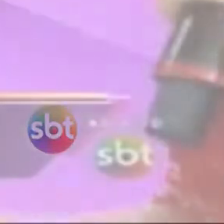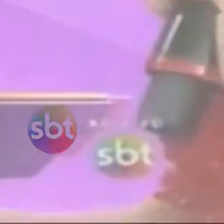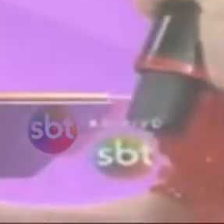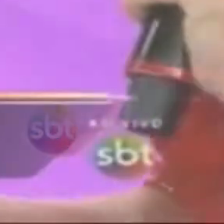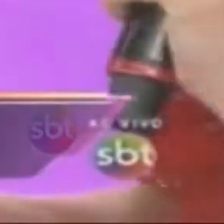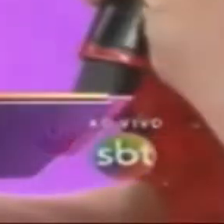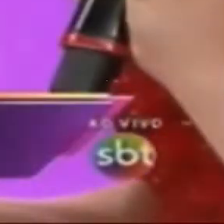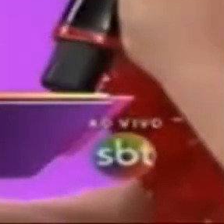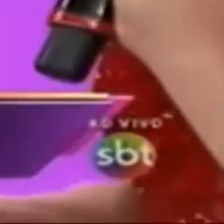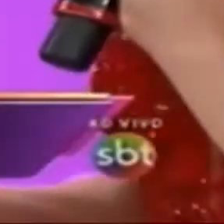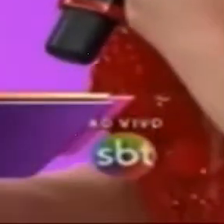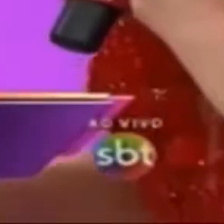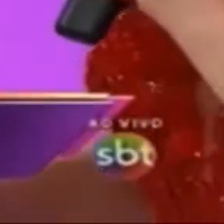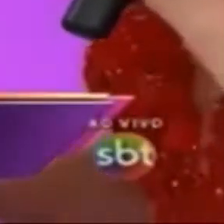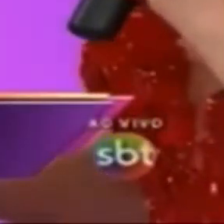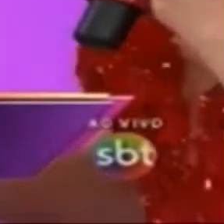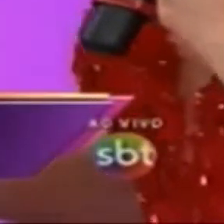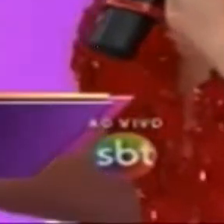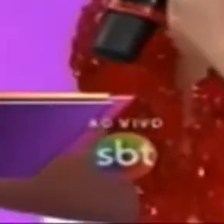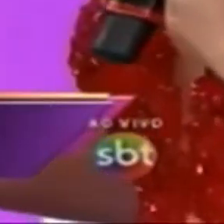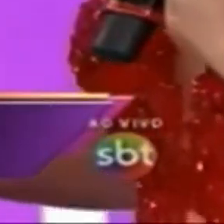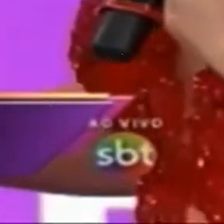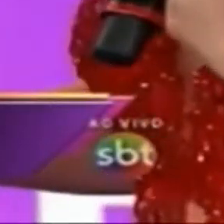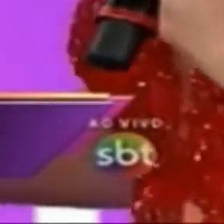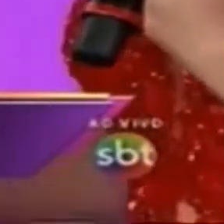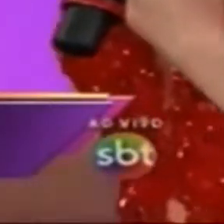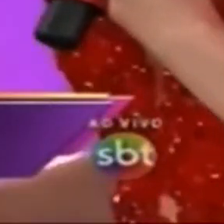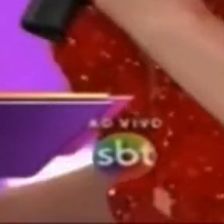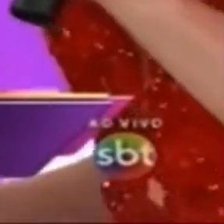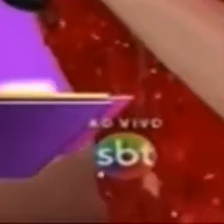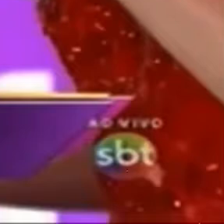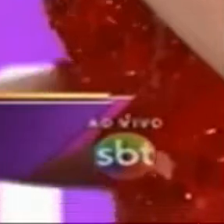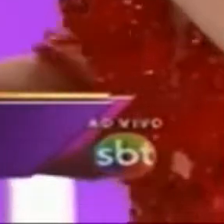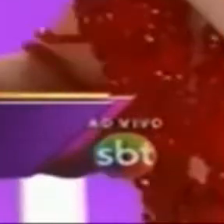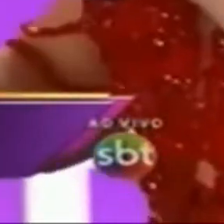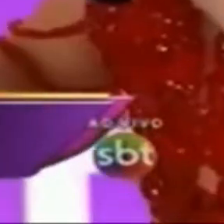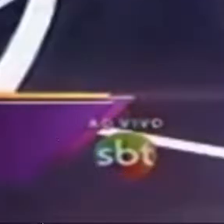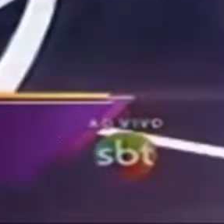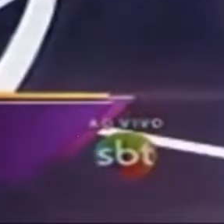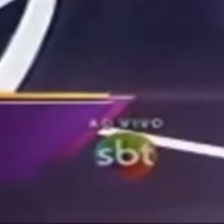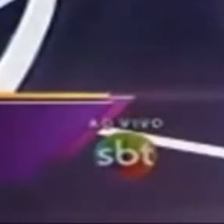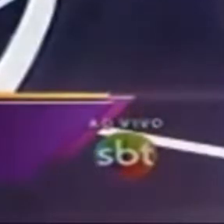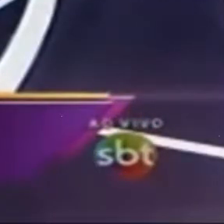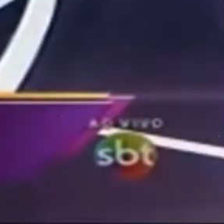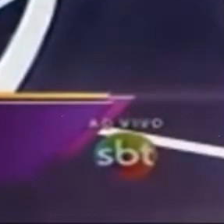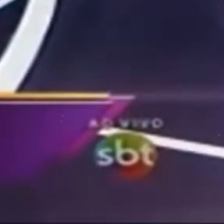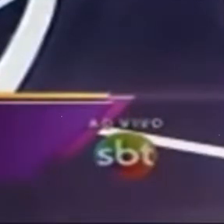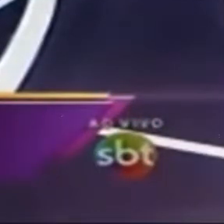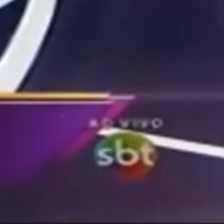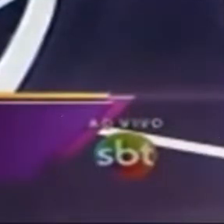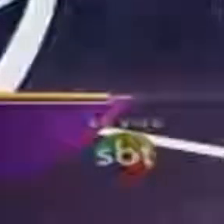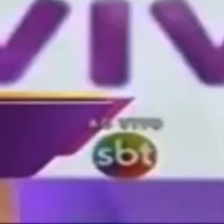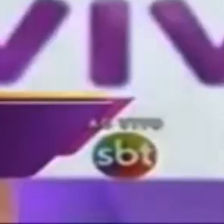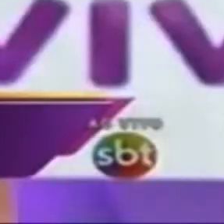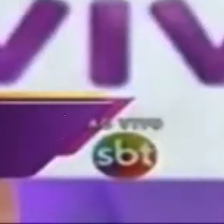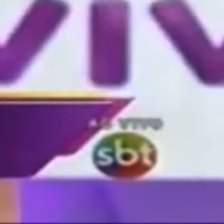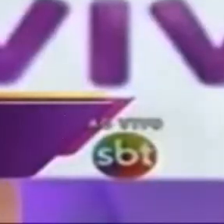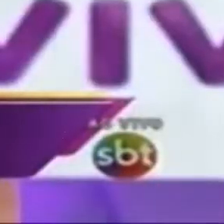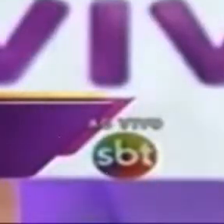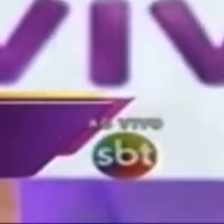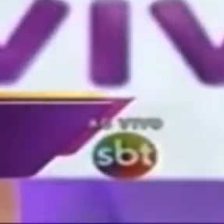Ó, o estilista Vânio Tomé, que fez lá de Criciúma, fez esse vestido para mim, que ele confecciona essas Barbies, essas